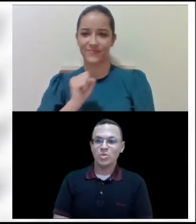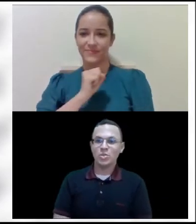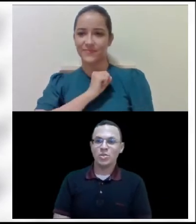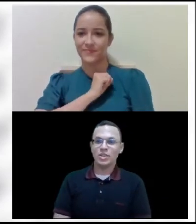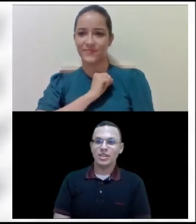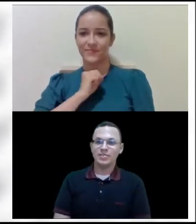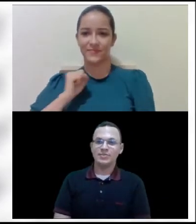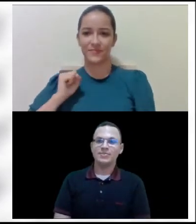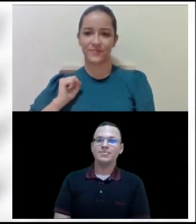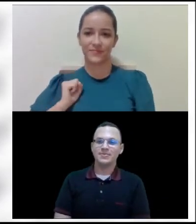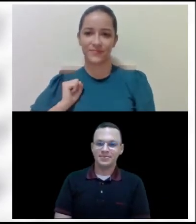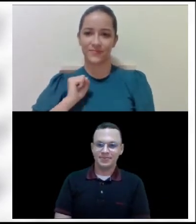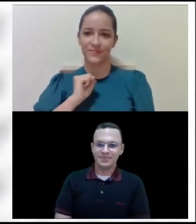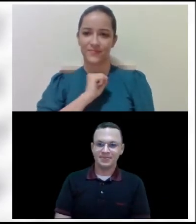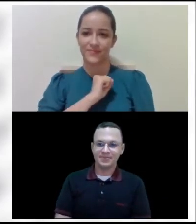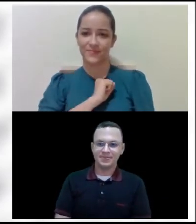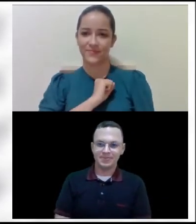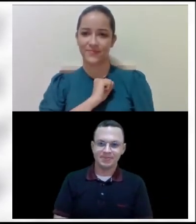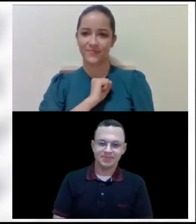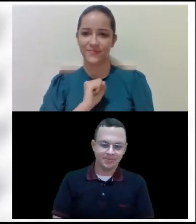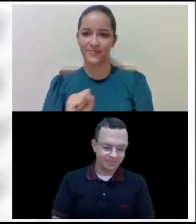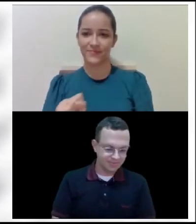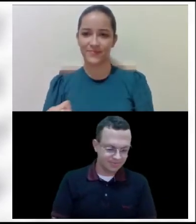Sogro ou sogra.